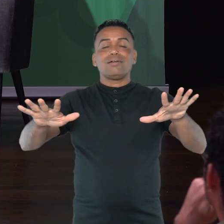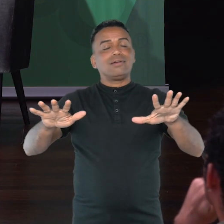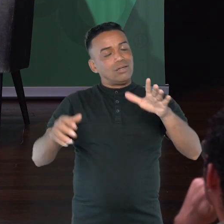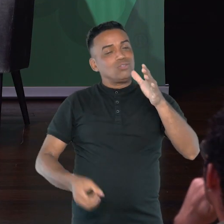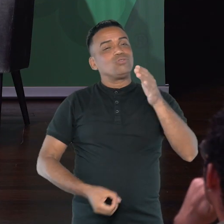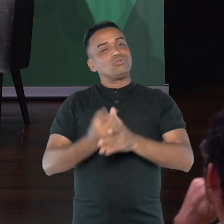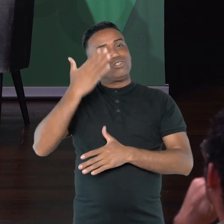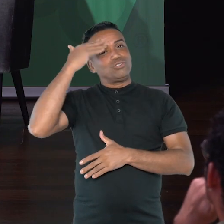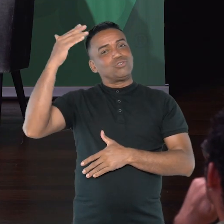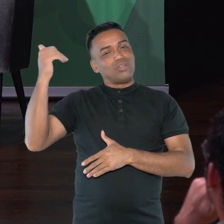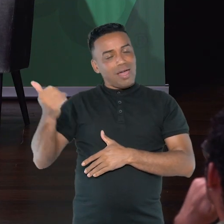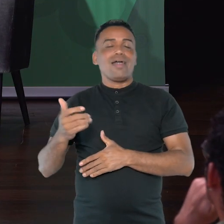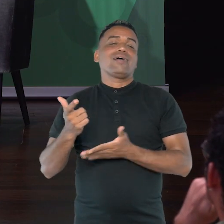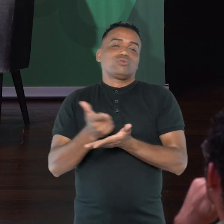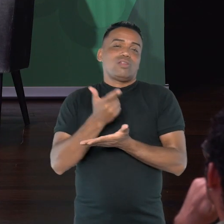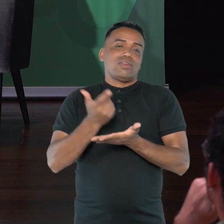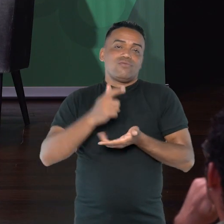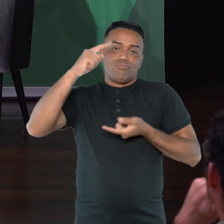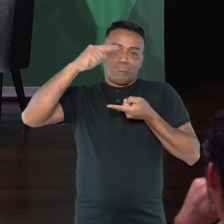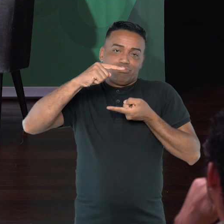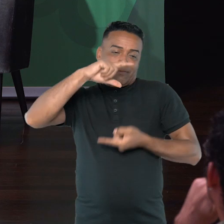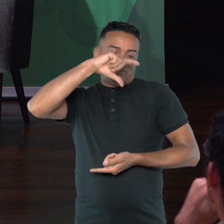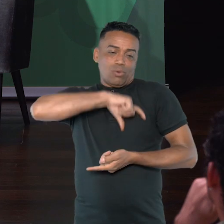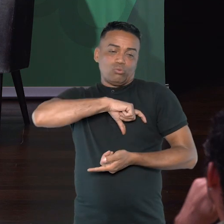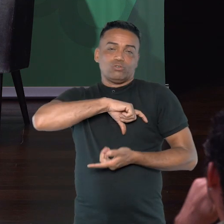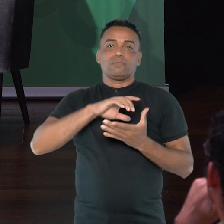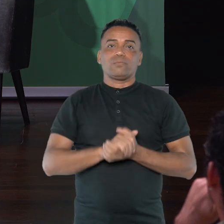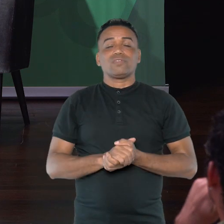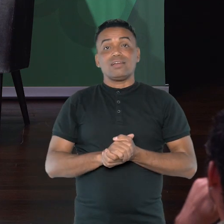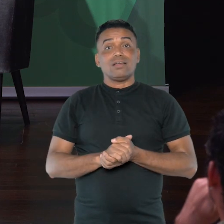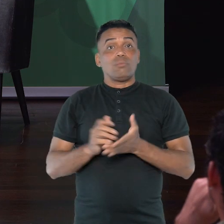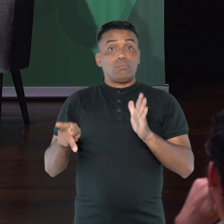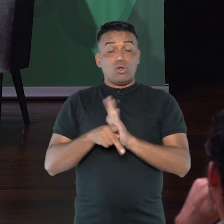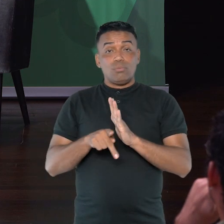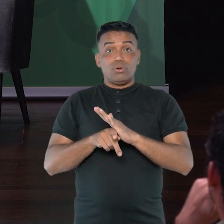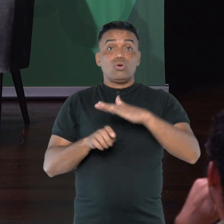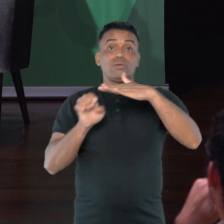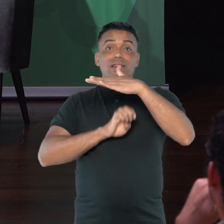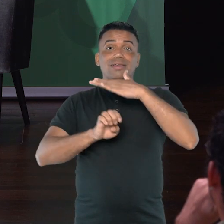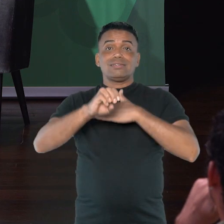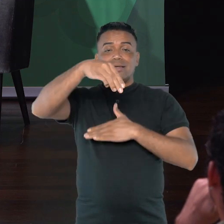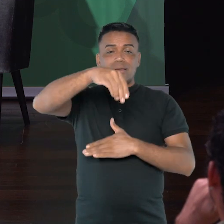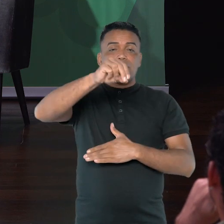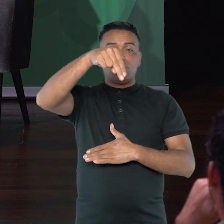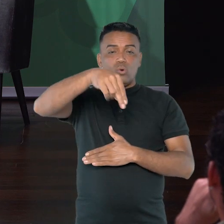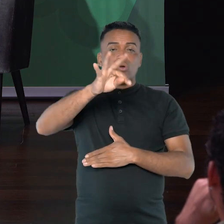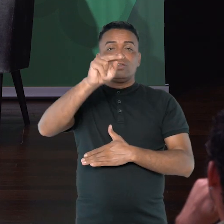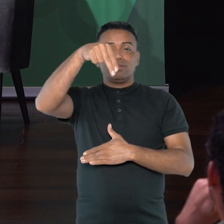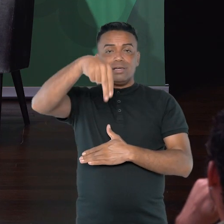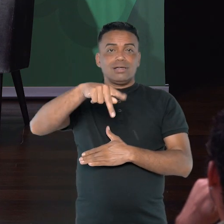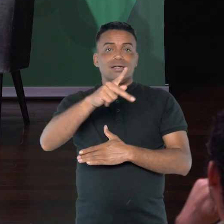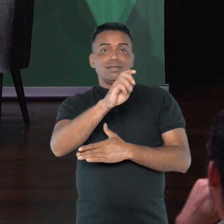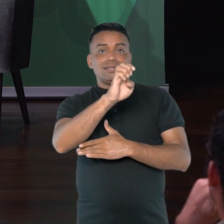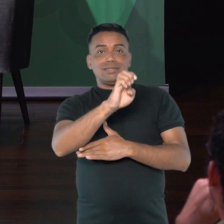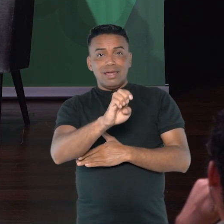sucesso desses livros de bolso. Então, essa editora de BH, chamada Montanhesa, fazia esses livros, só que ao mesmo tempo tinha autores